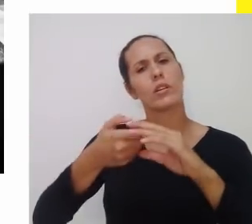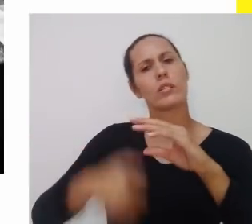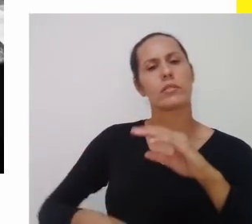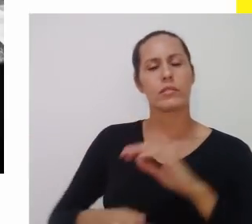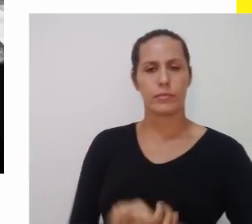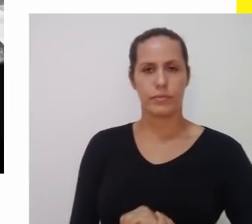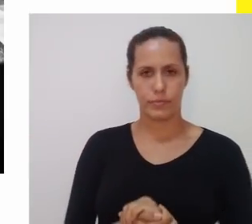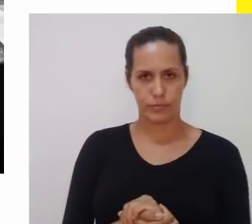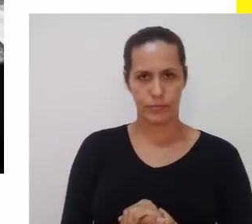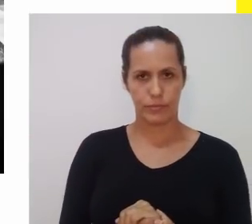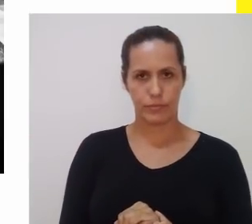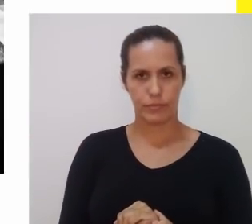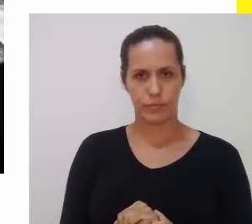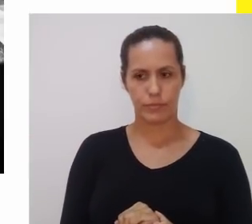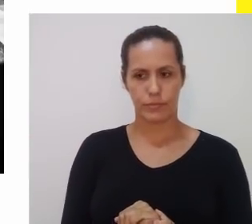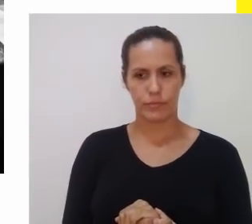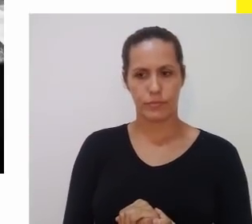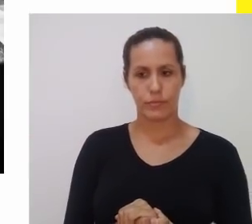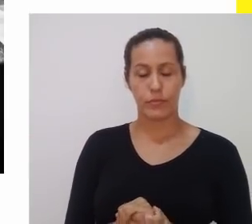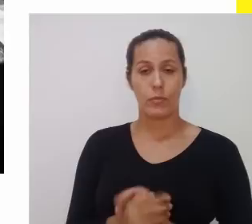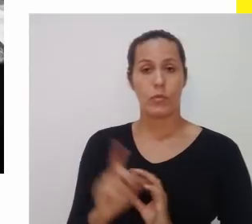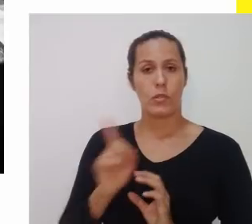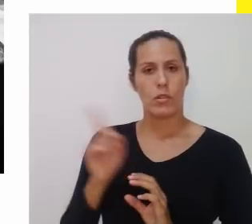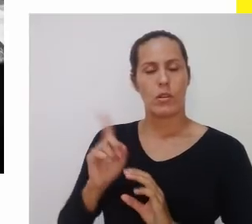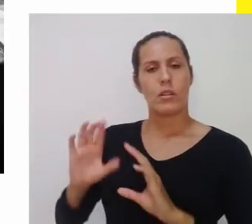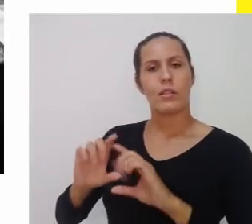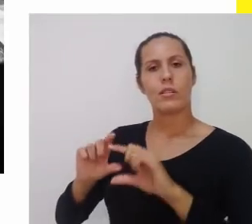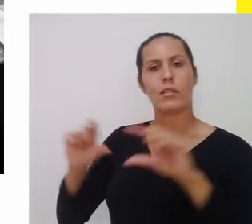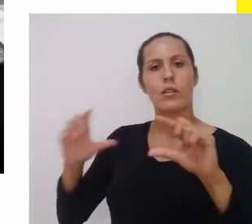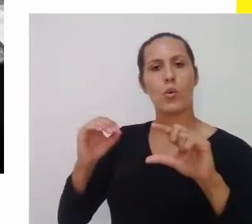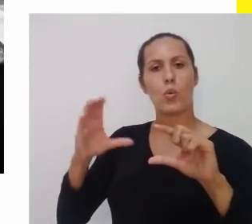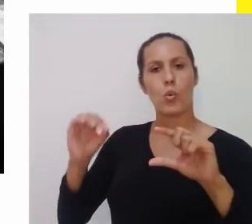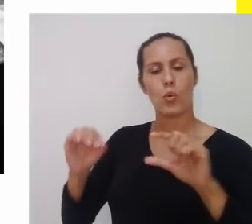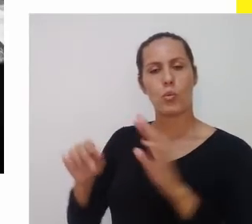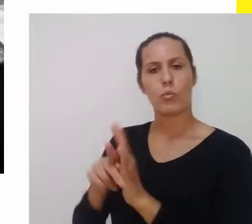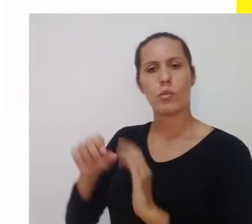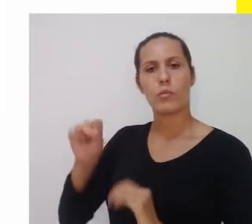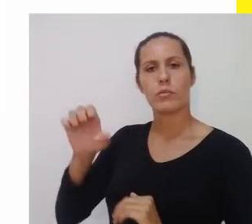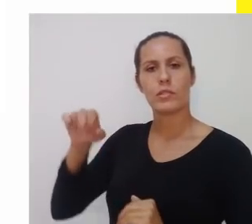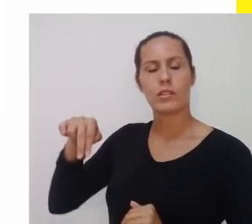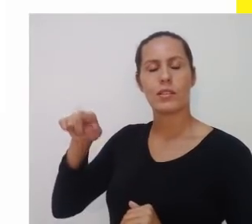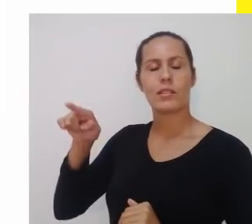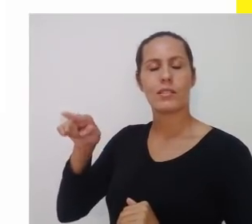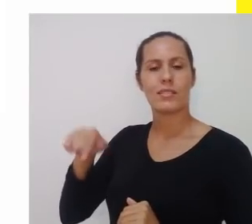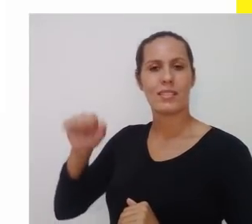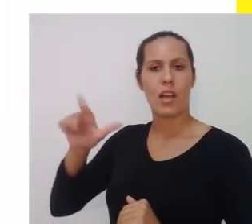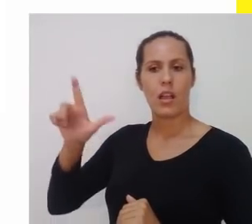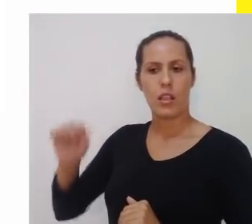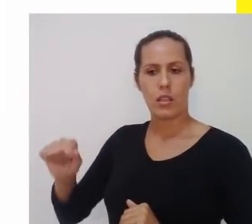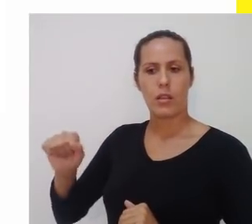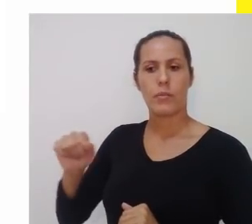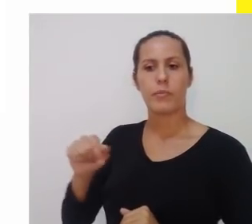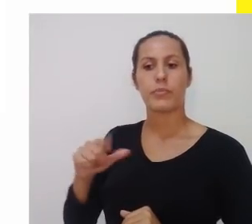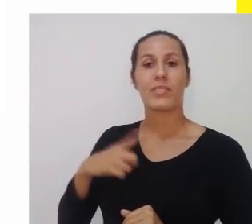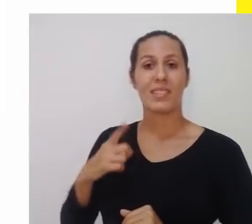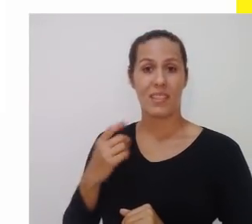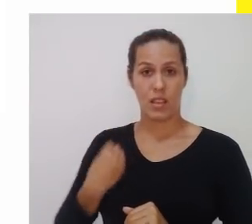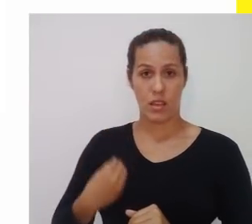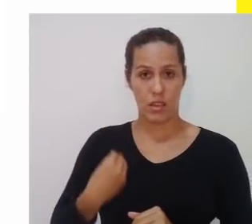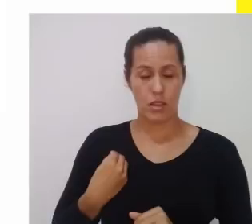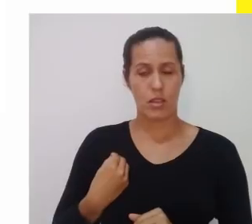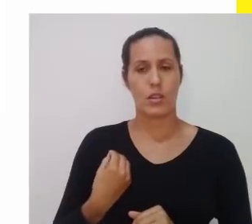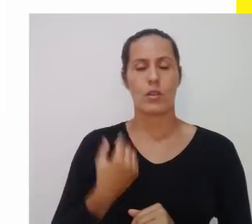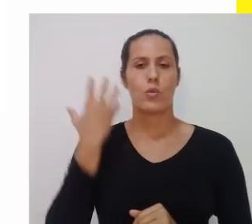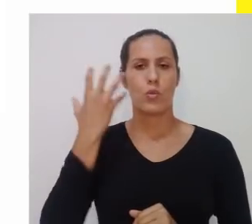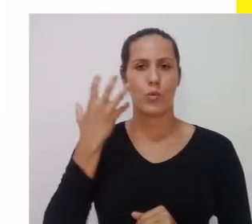músicos. Vamos ver mais algumas características do coco de senzala. O coco de senzala é um subgênero do